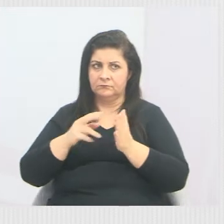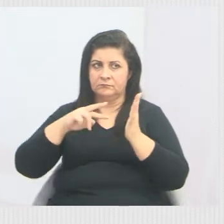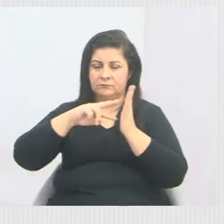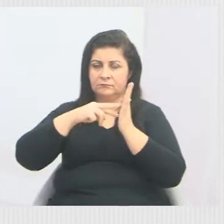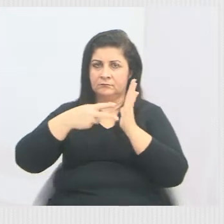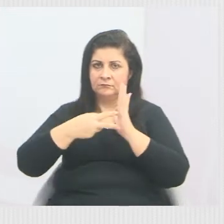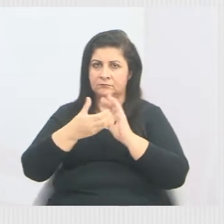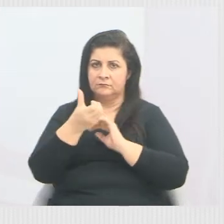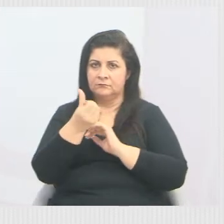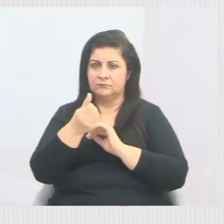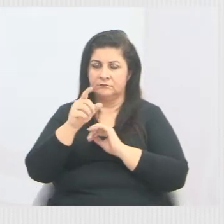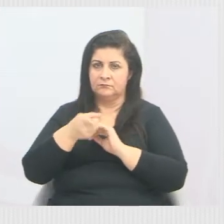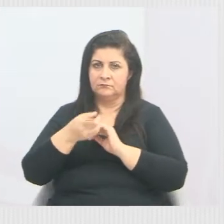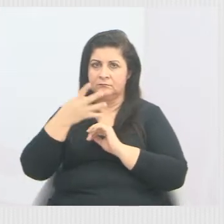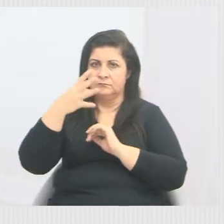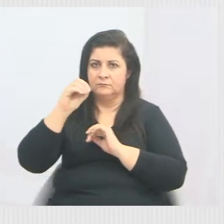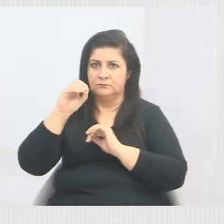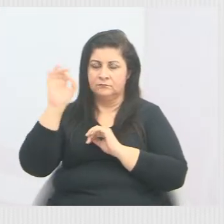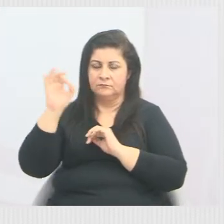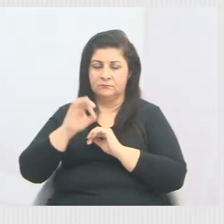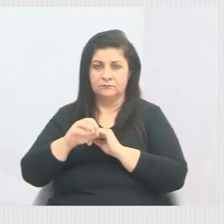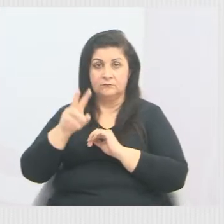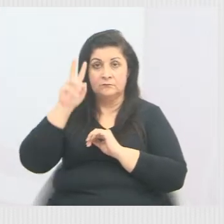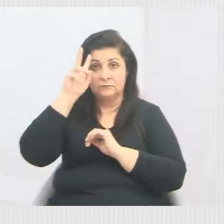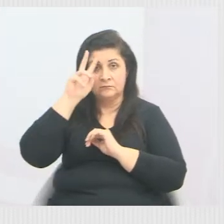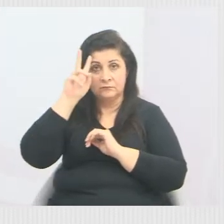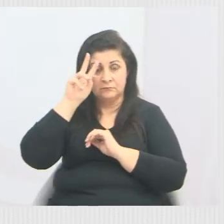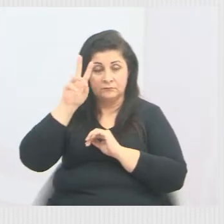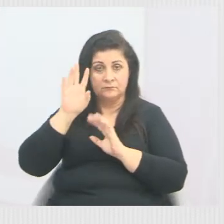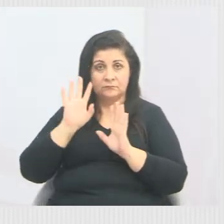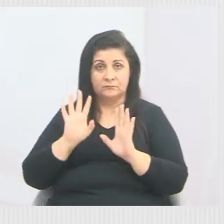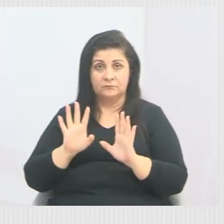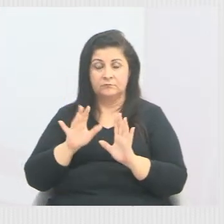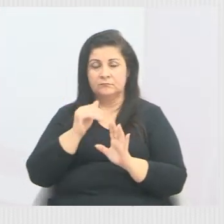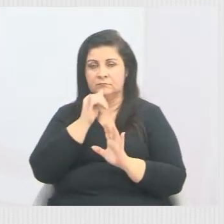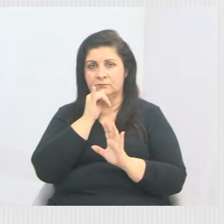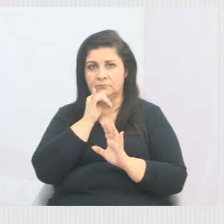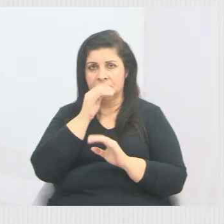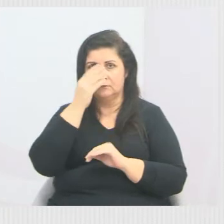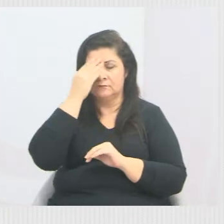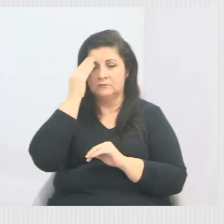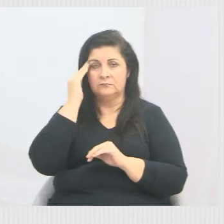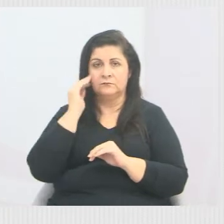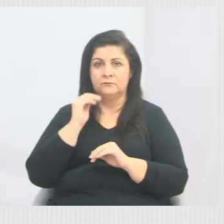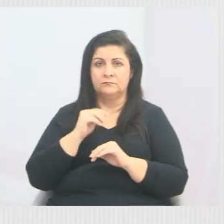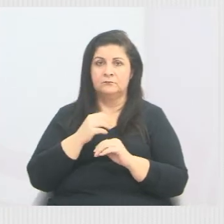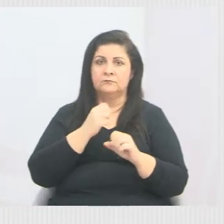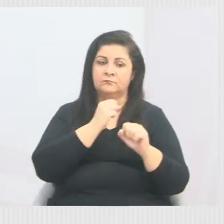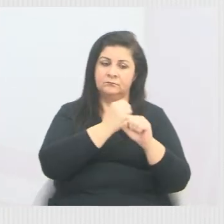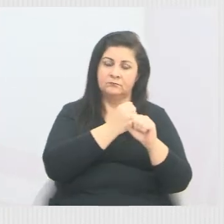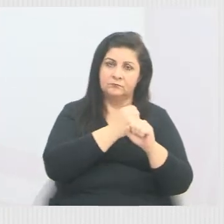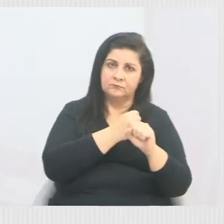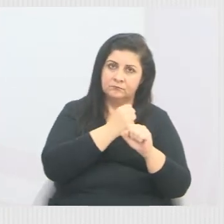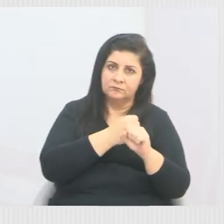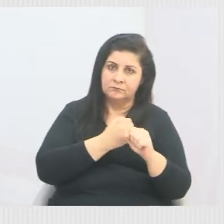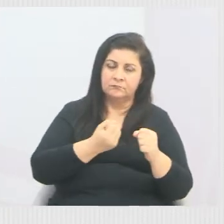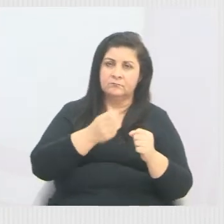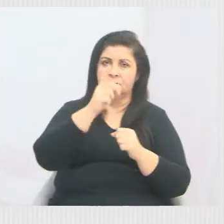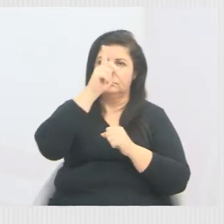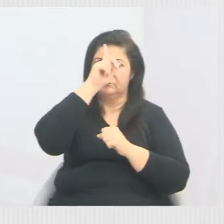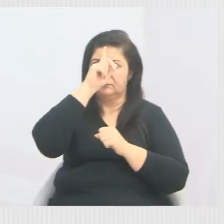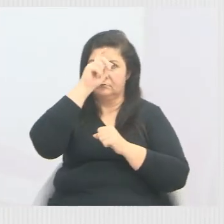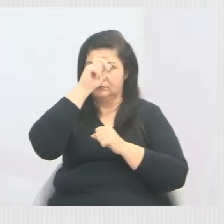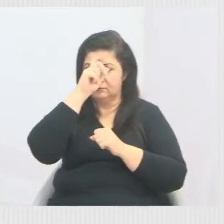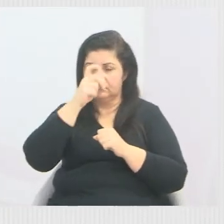17.430.000, 6,40. Lembrando que despesa de capital é um exemplo, você construindo, né,